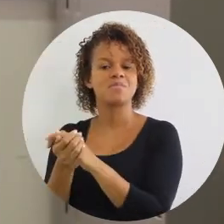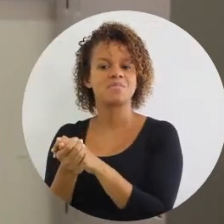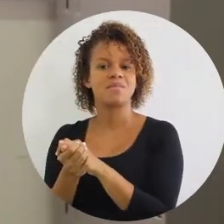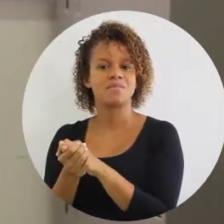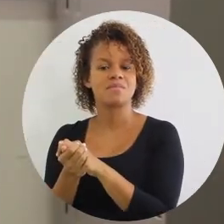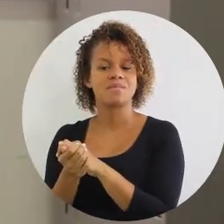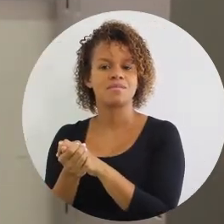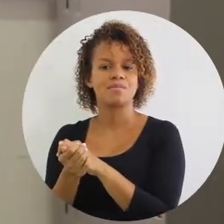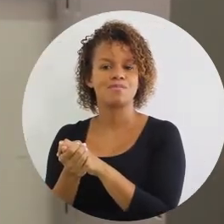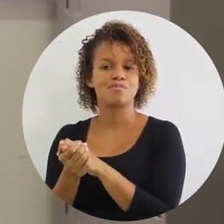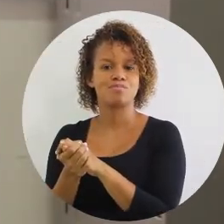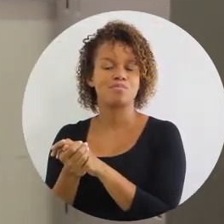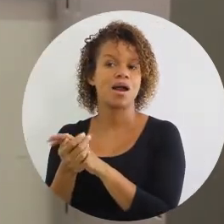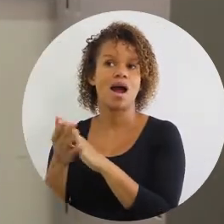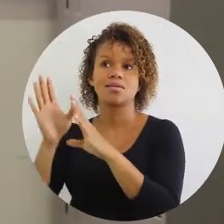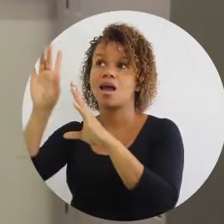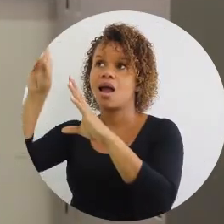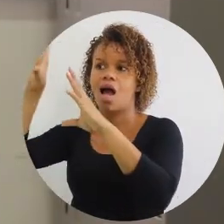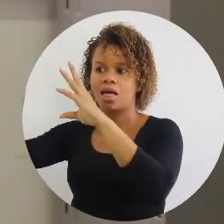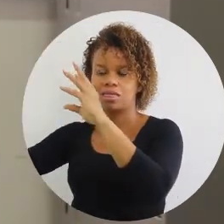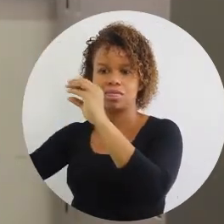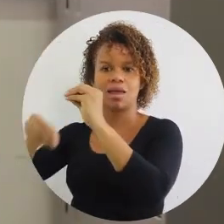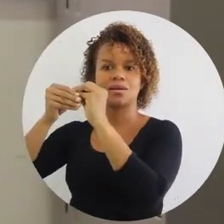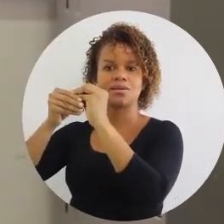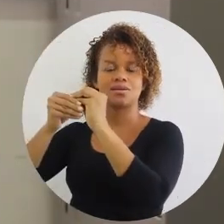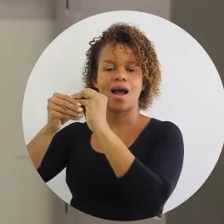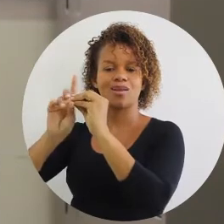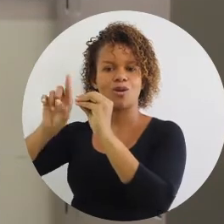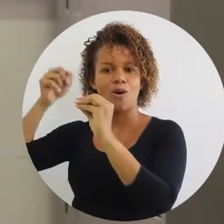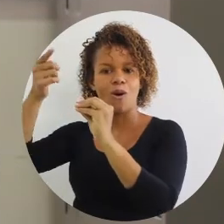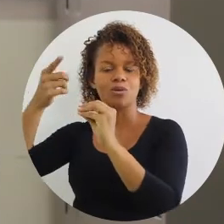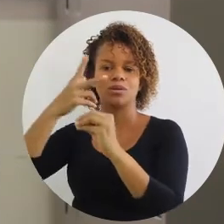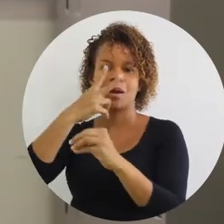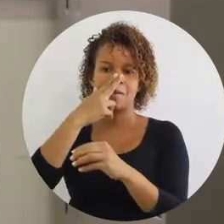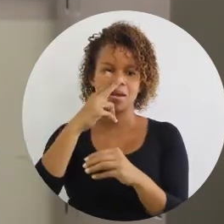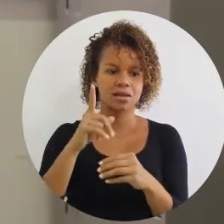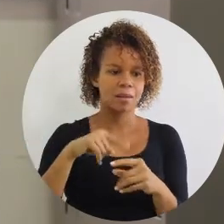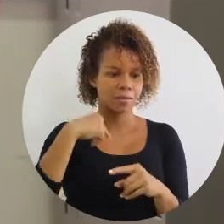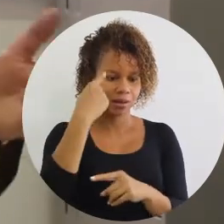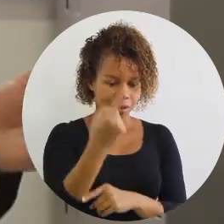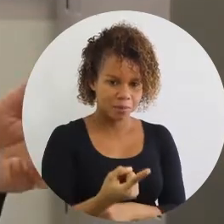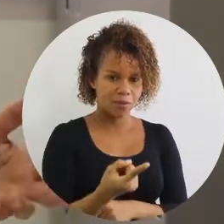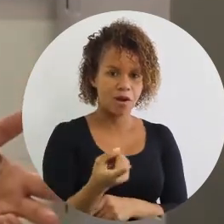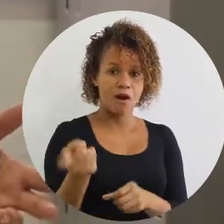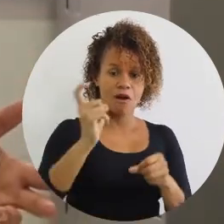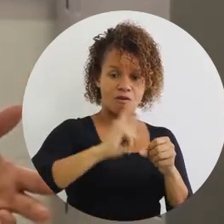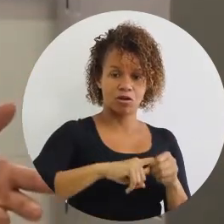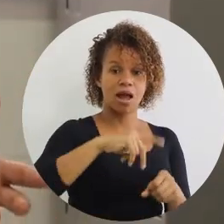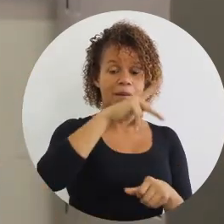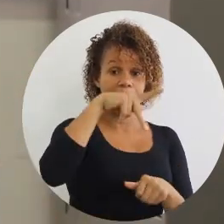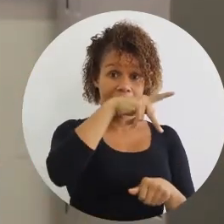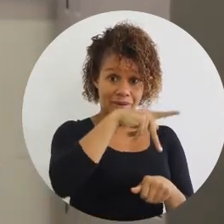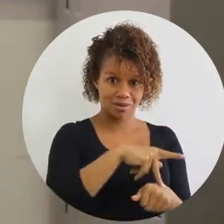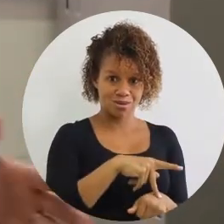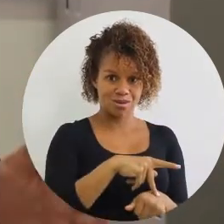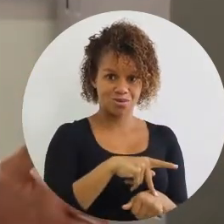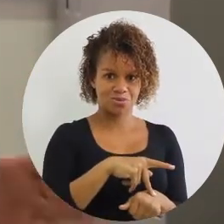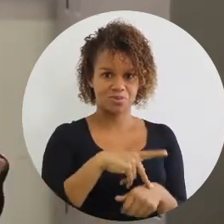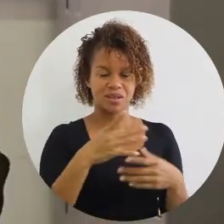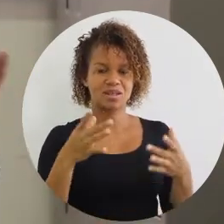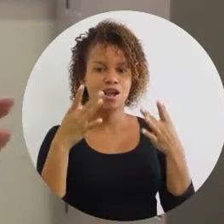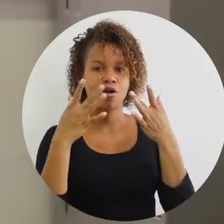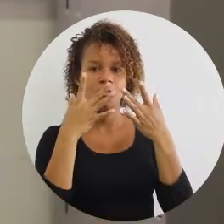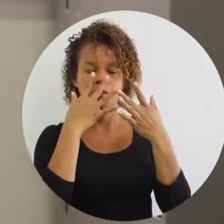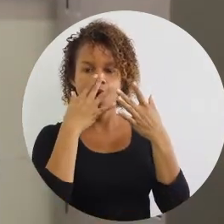ser anexada uma outra parte dessa peça, para depois voltar para o país e ser uma